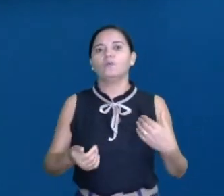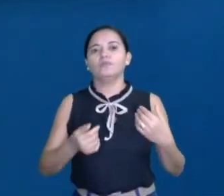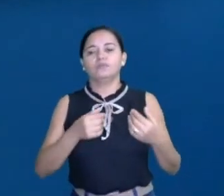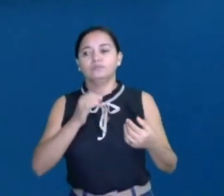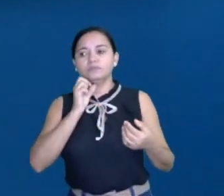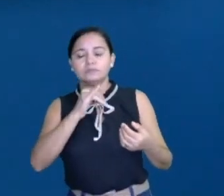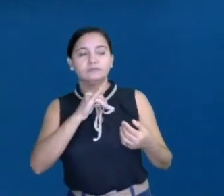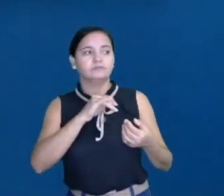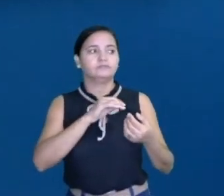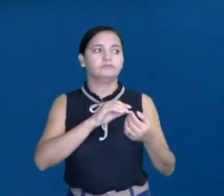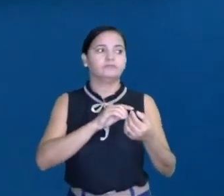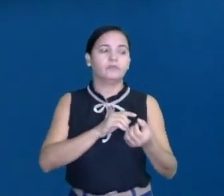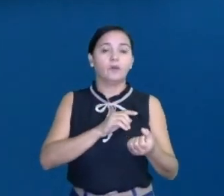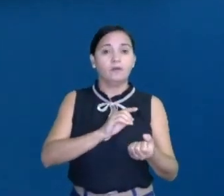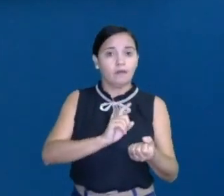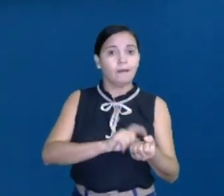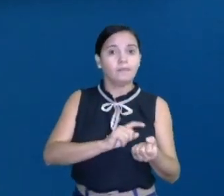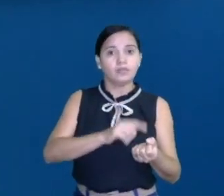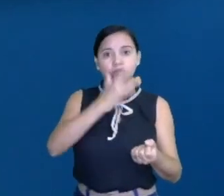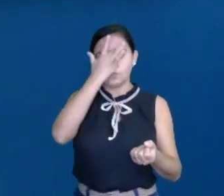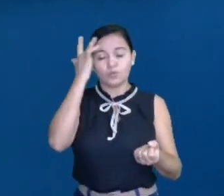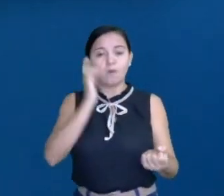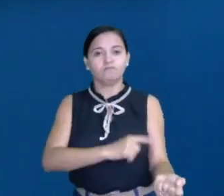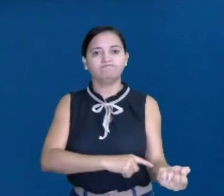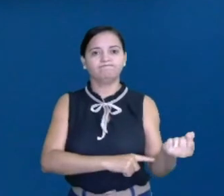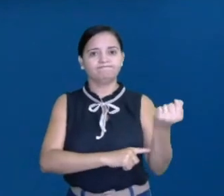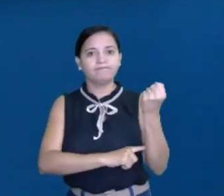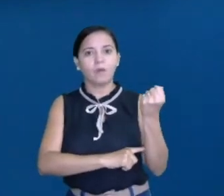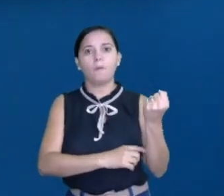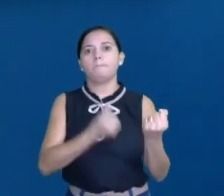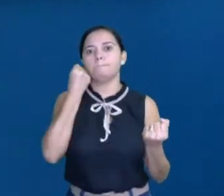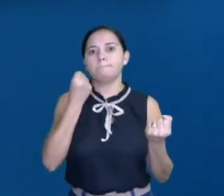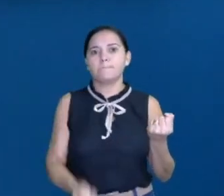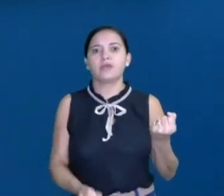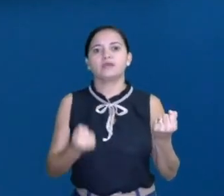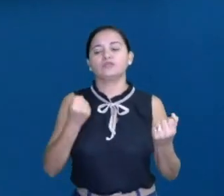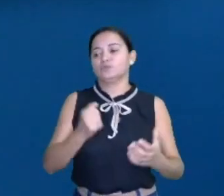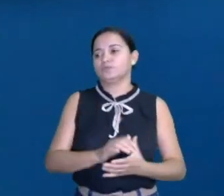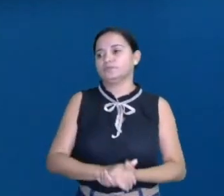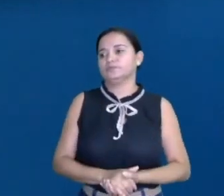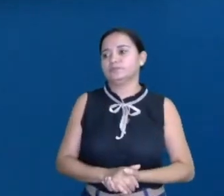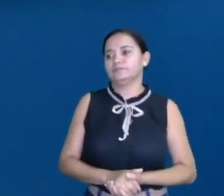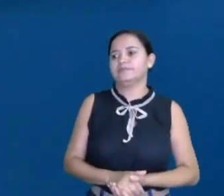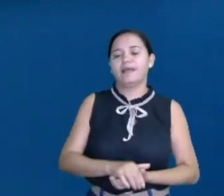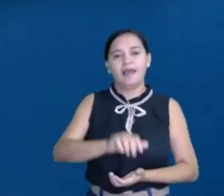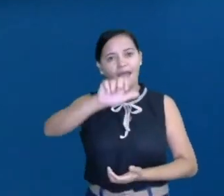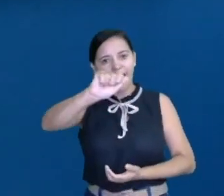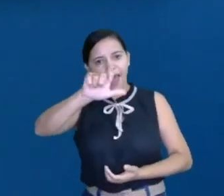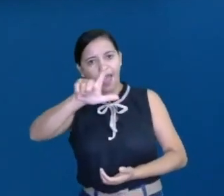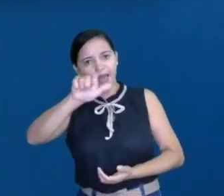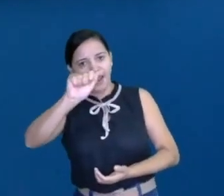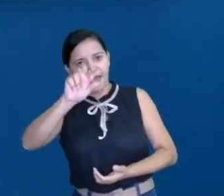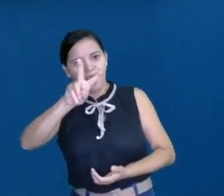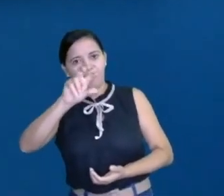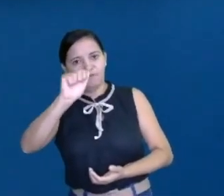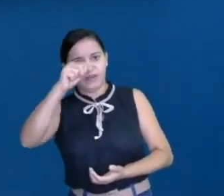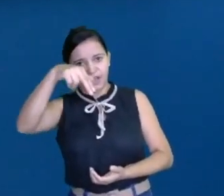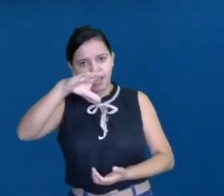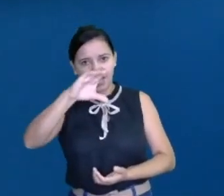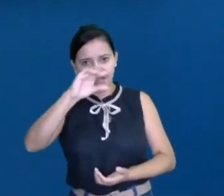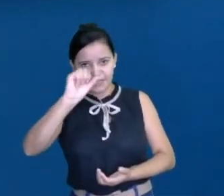osso o peso. Então são diversos tipos de alavancas. Temos alavancas